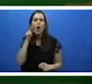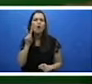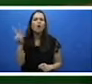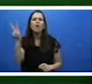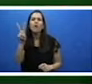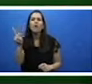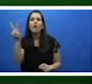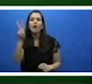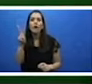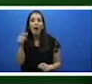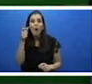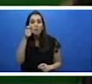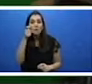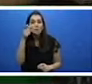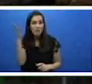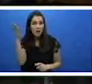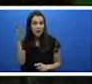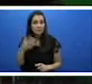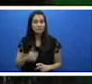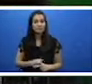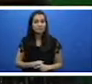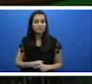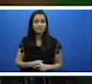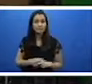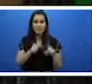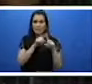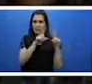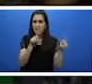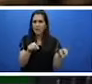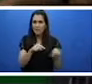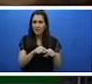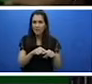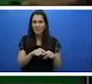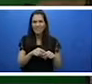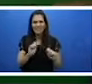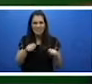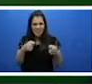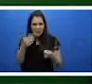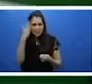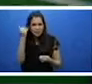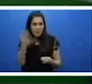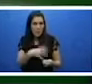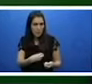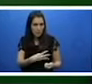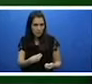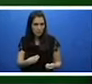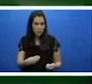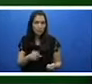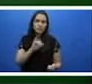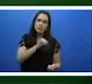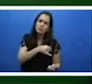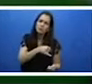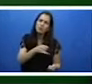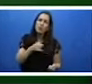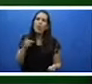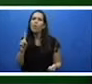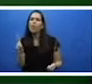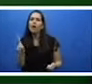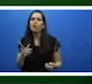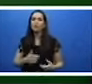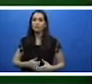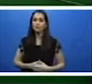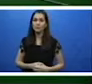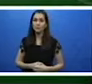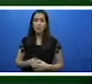observação das imagens? Será que dá para nós sabermos? Você acha que sim ou que não?